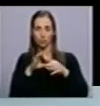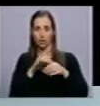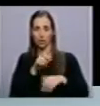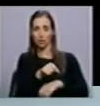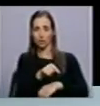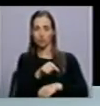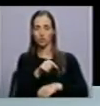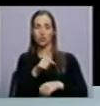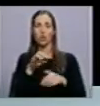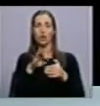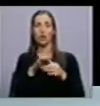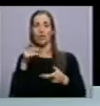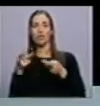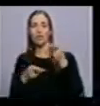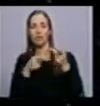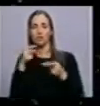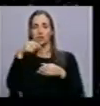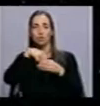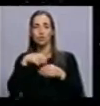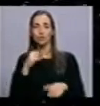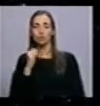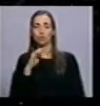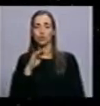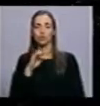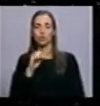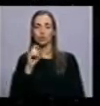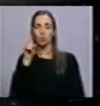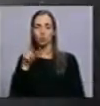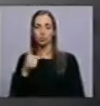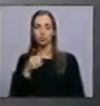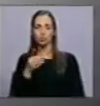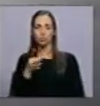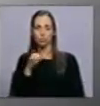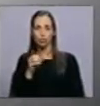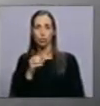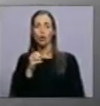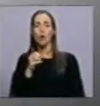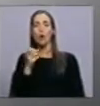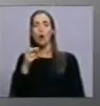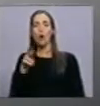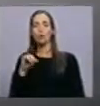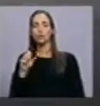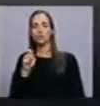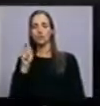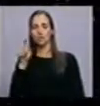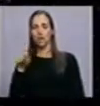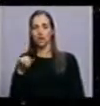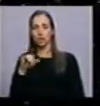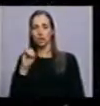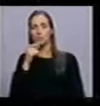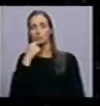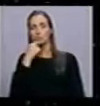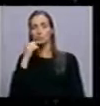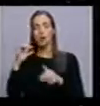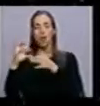através da análise do seu isótopo de oxigênio, o isótopo de oxigênio é aquele que permite identificar precisamente a linhagem parental, digamos assim,